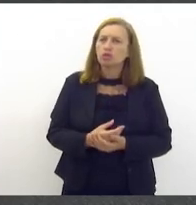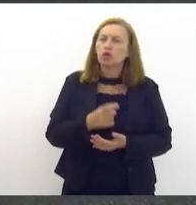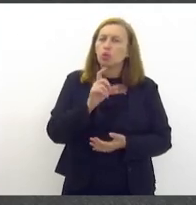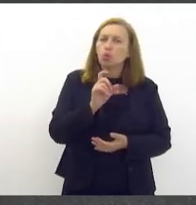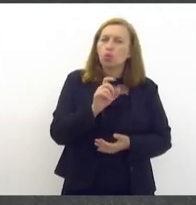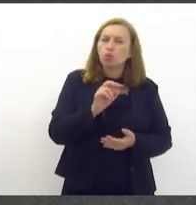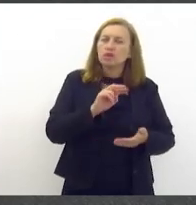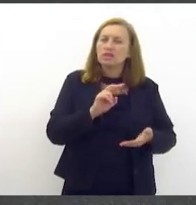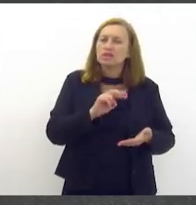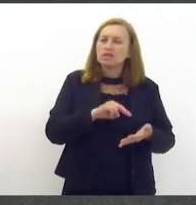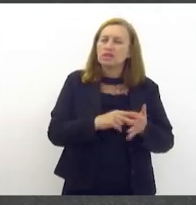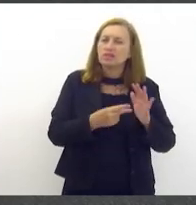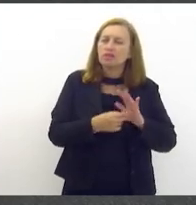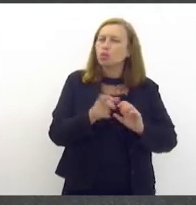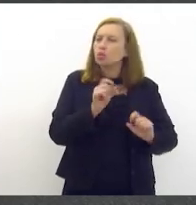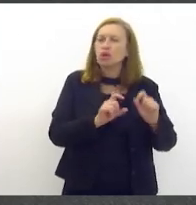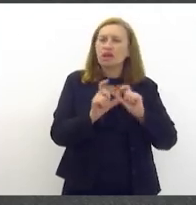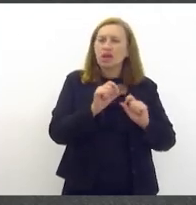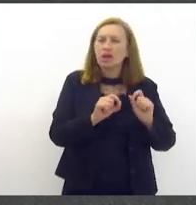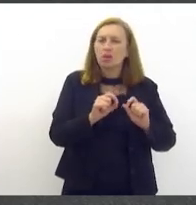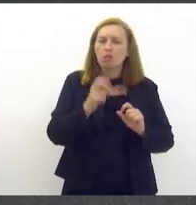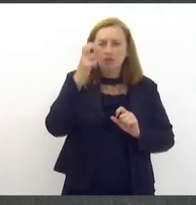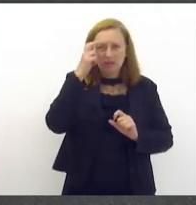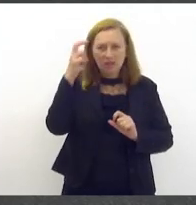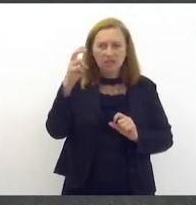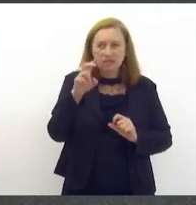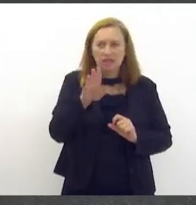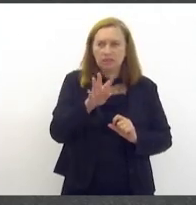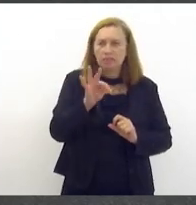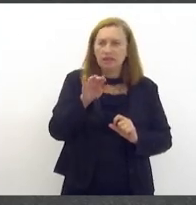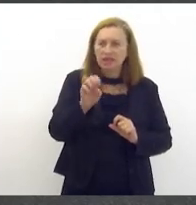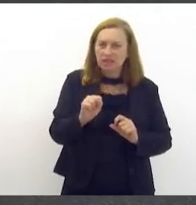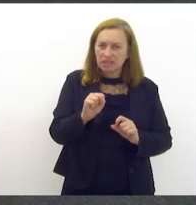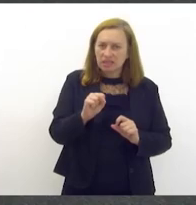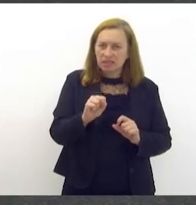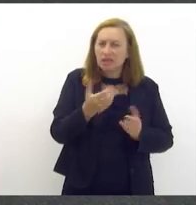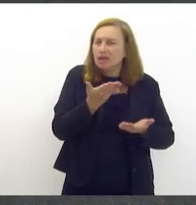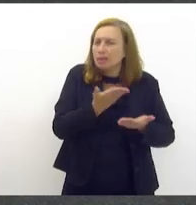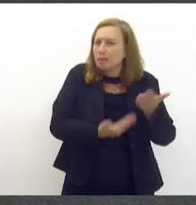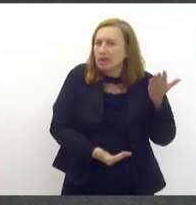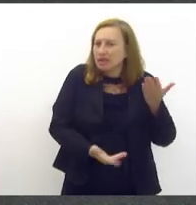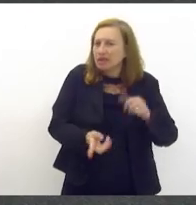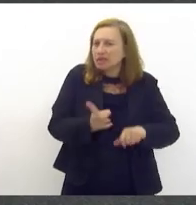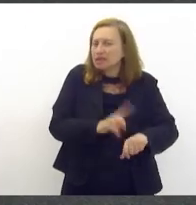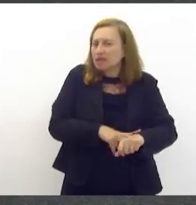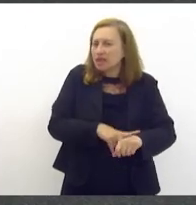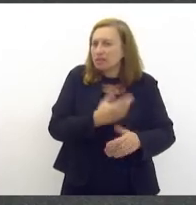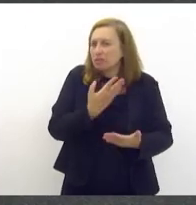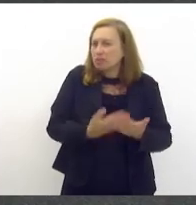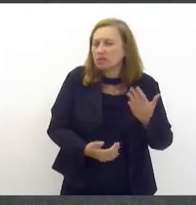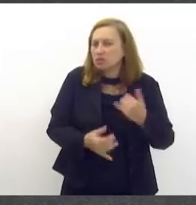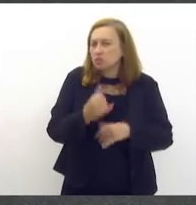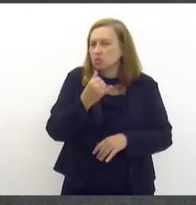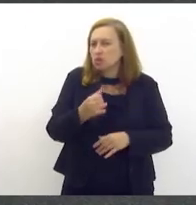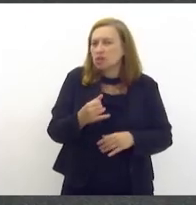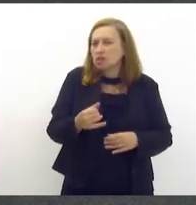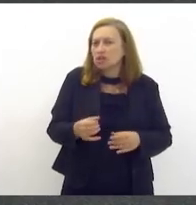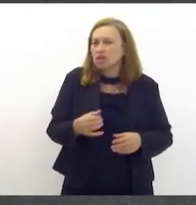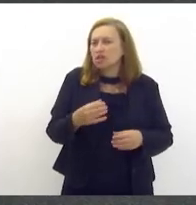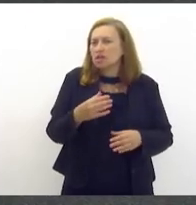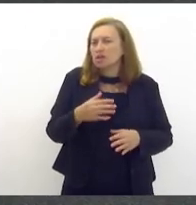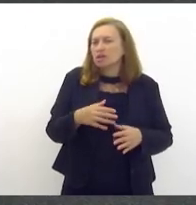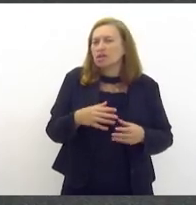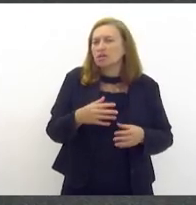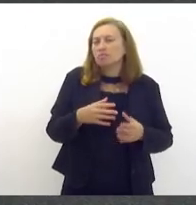uma blitz inteligente e o que é perda de tempo, perda de energia e perturbar a vida do cidadão. Porque